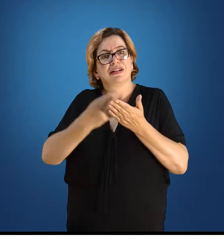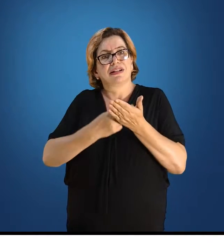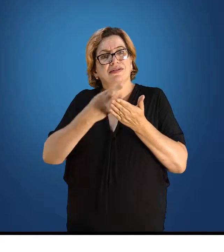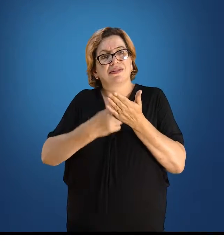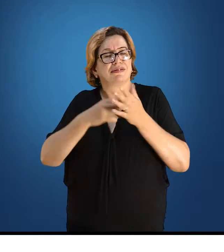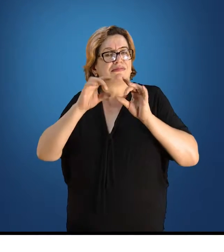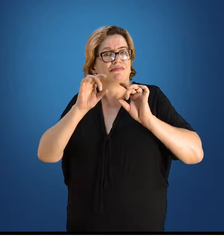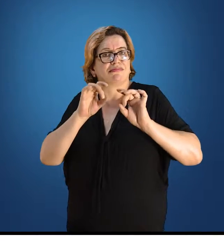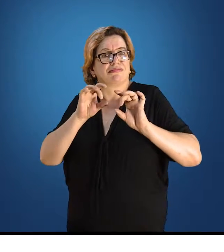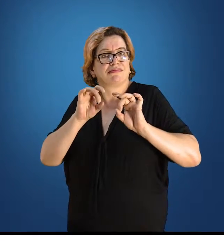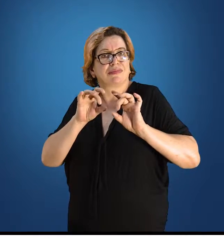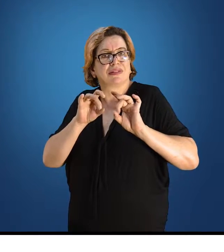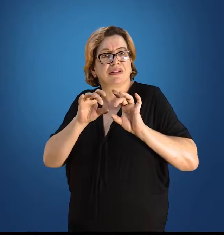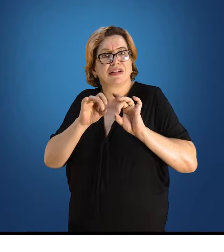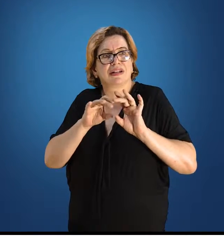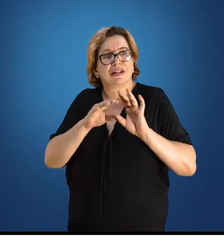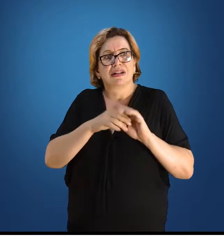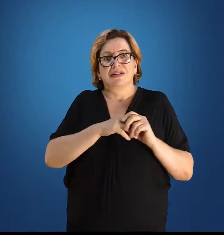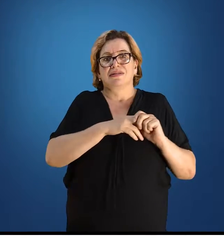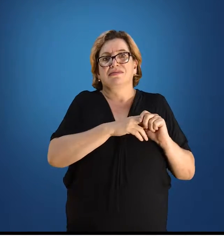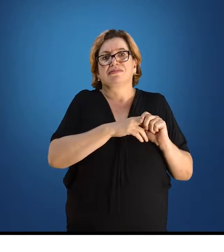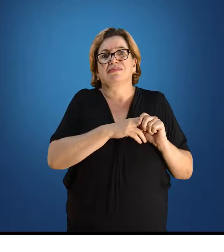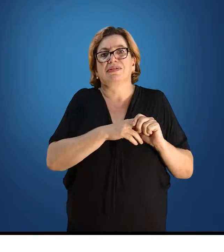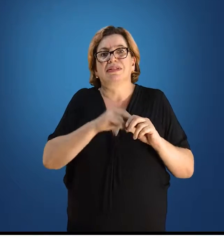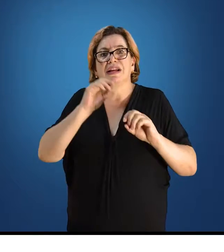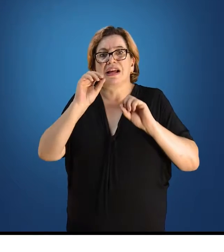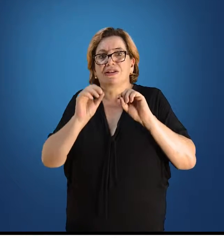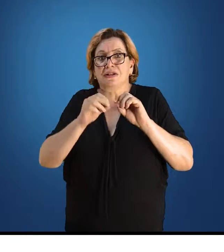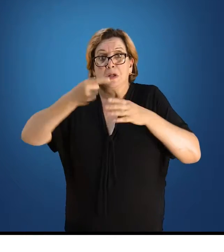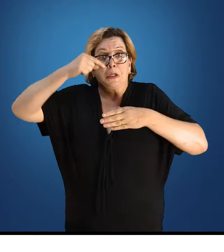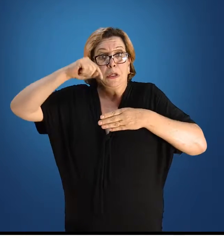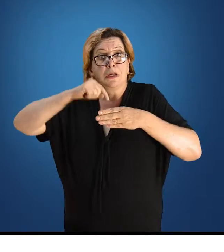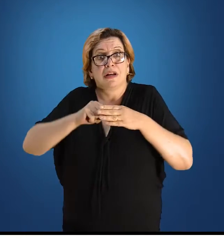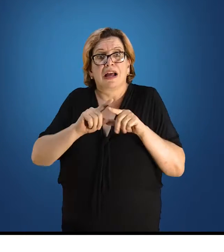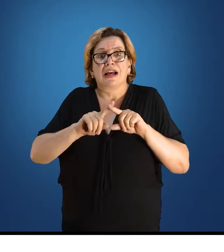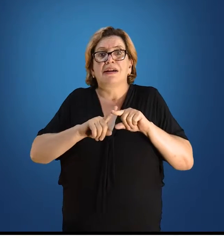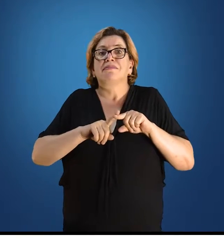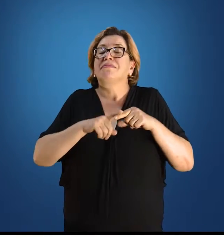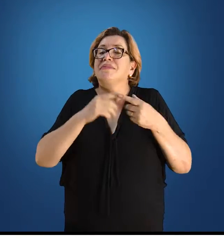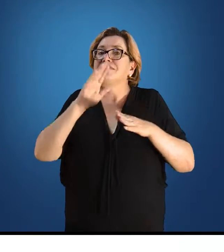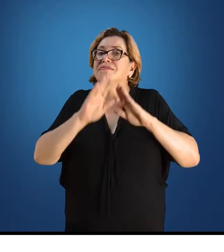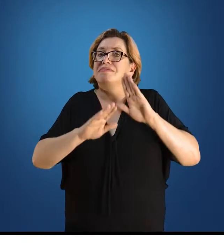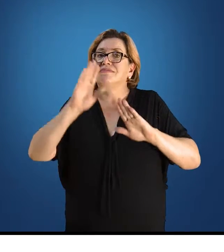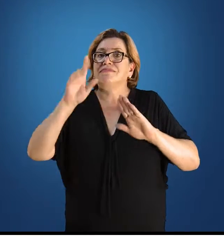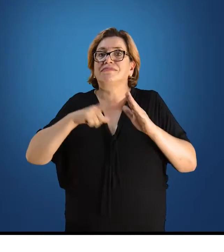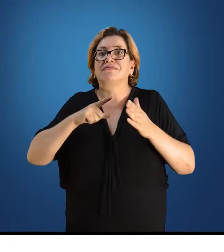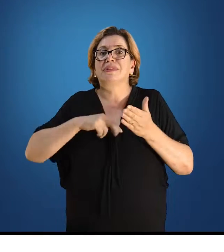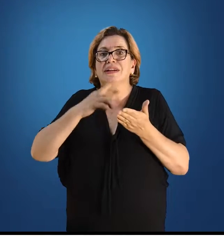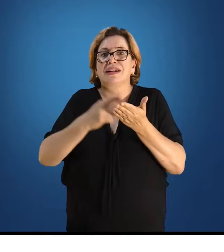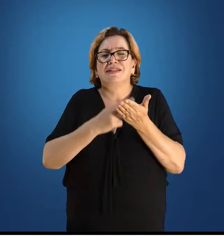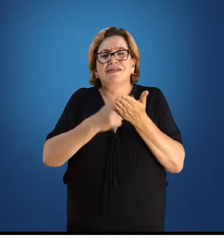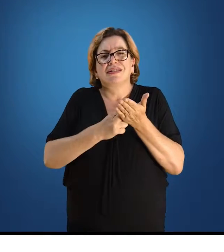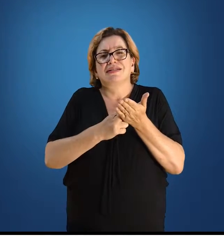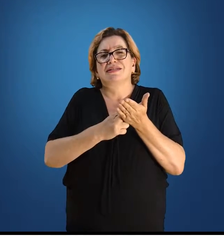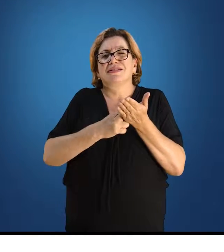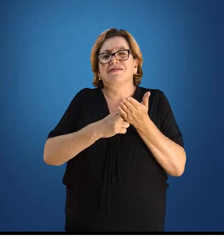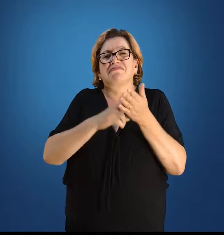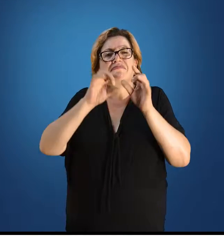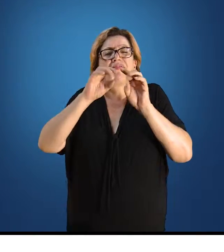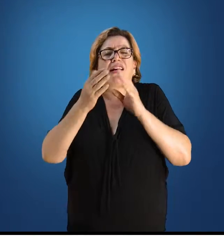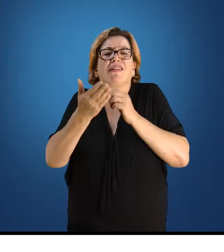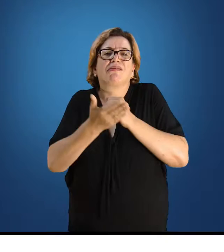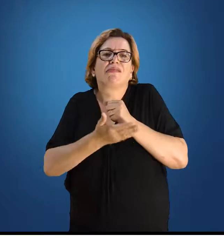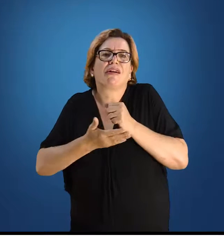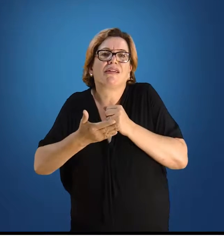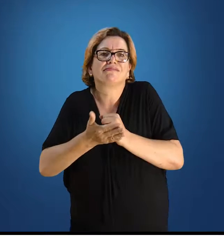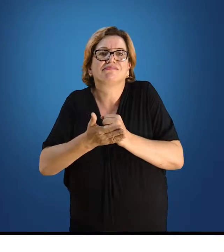especializadas, muito de áreas muito restritas, e às vezes há revistas mais genéricas, para um público mais genérico. O